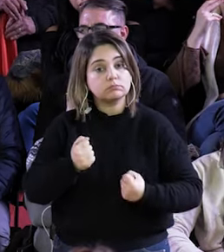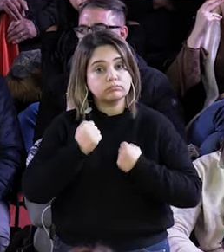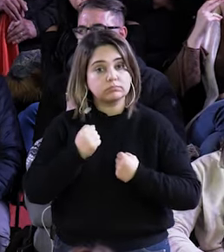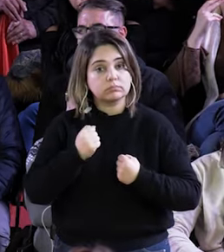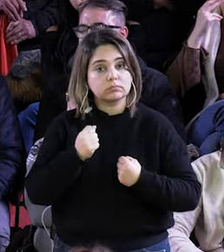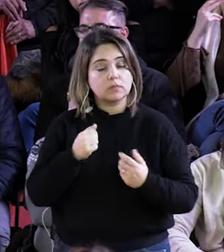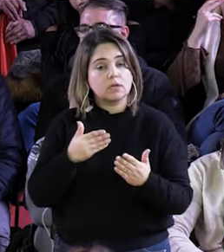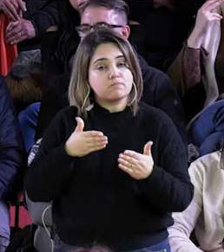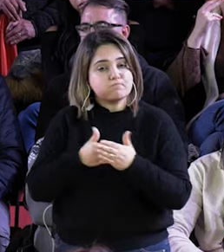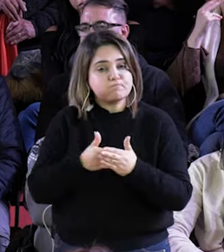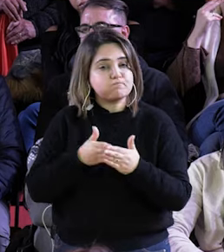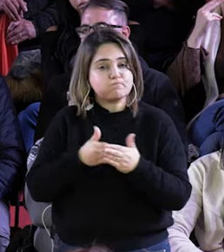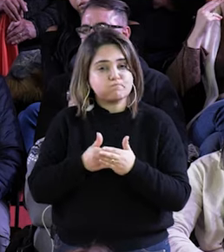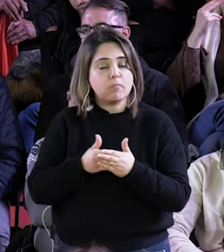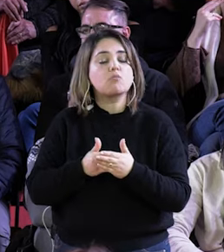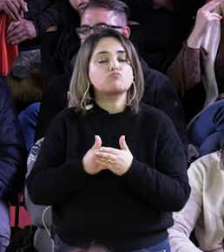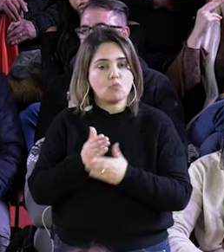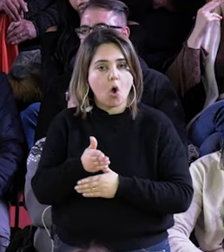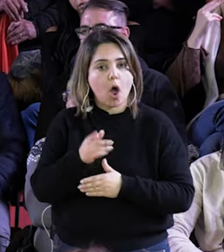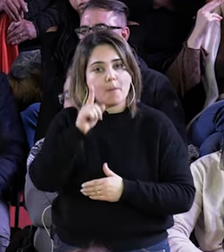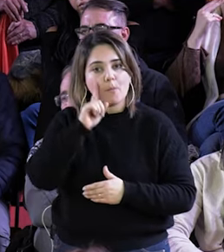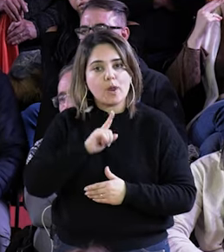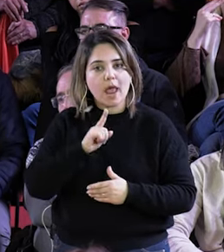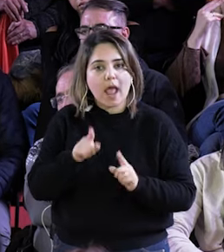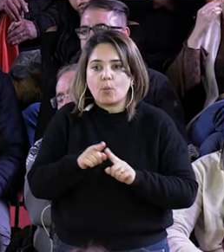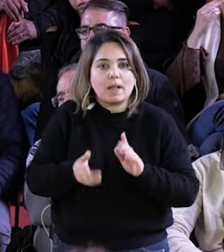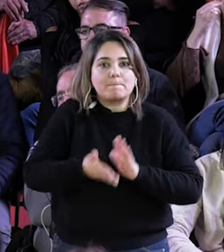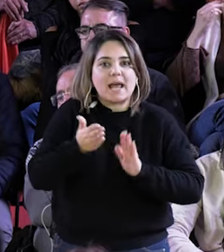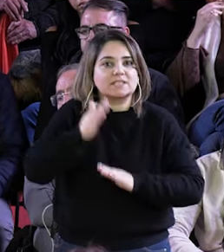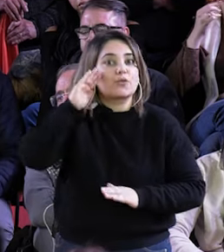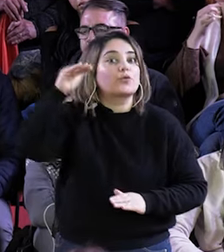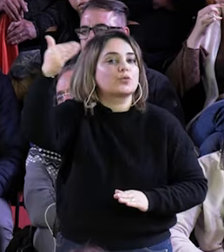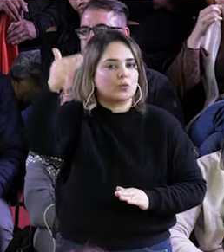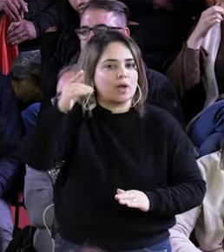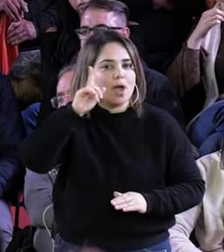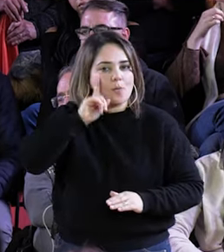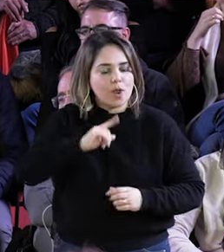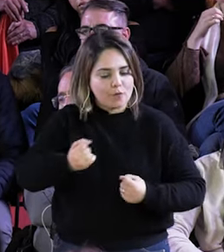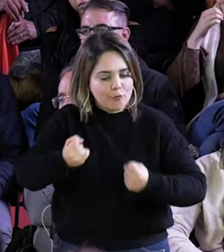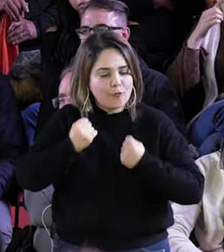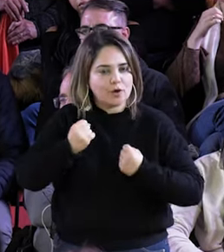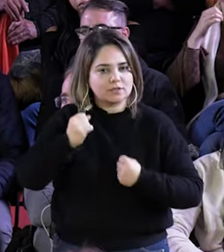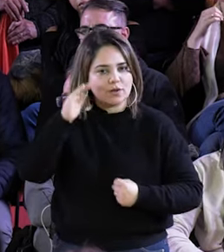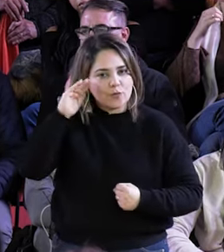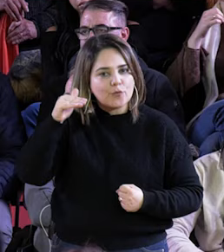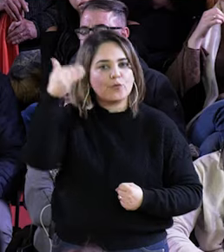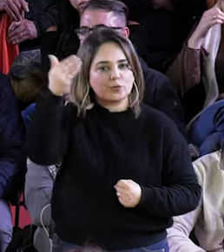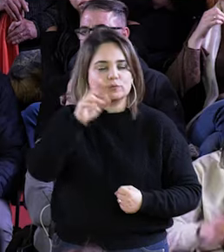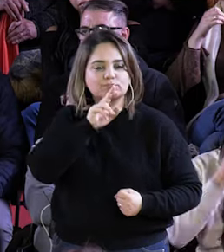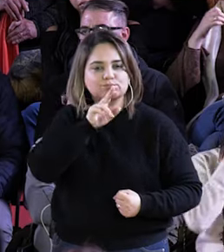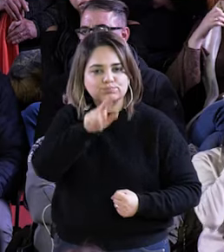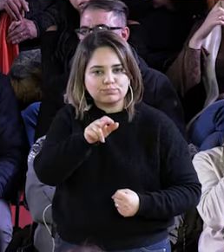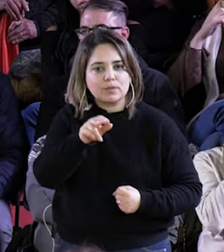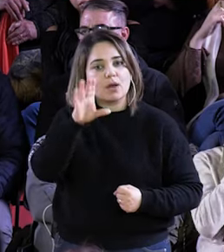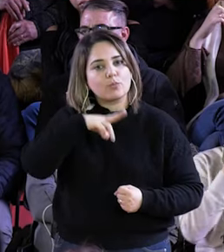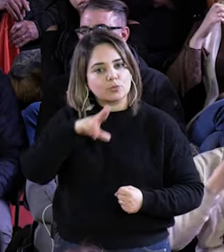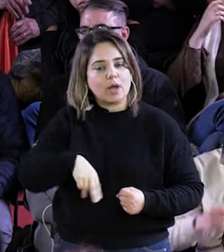uma barreira contra o atraso as mulheres são pressa de futuro as mulheres são a força para as soluções que o